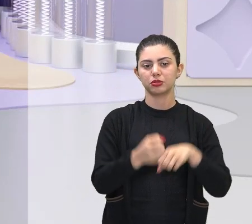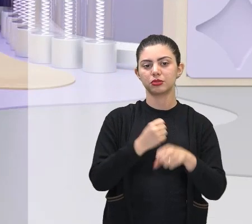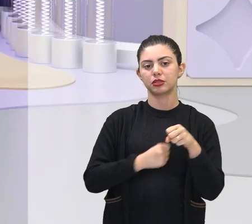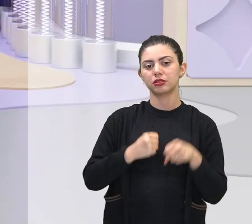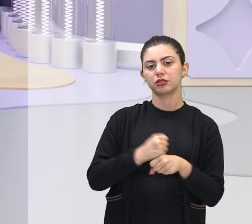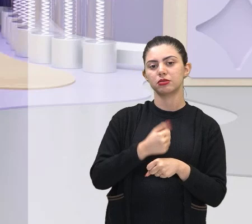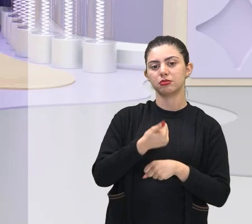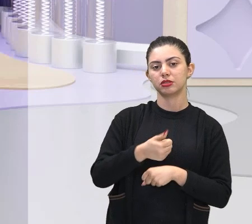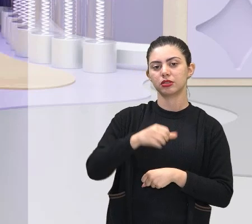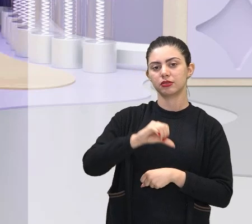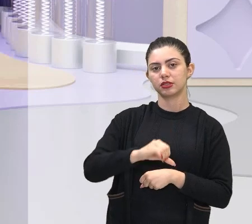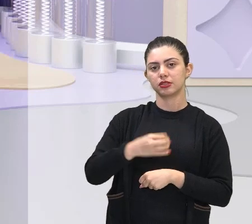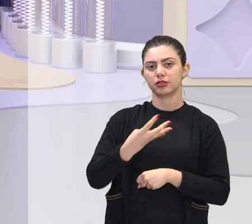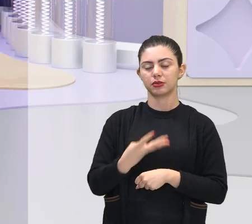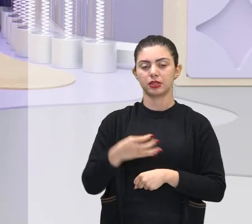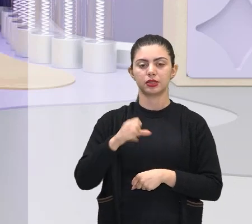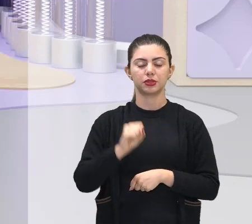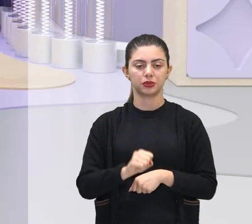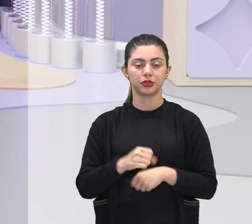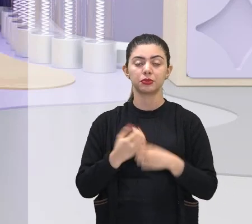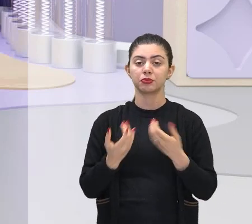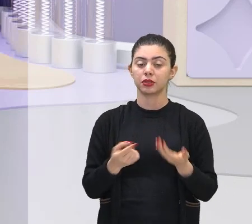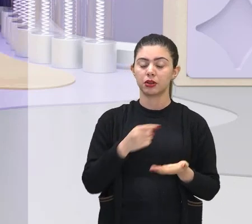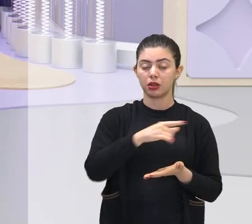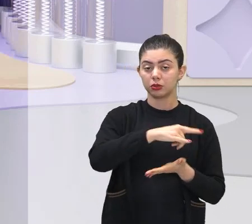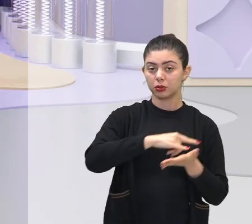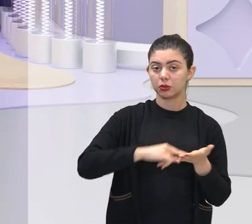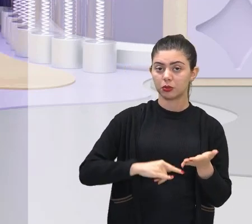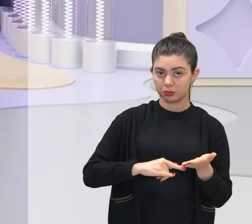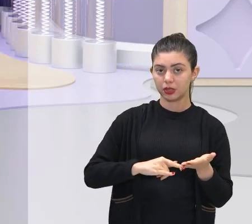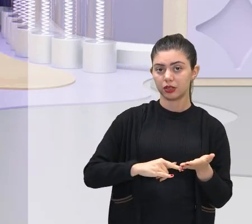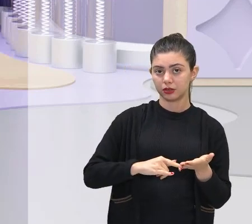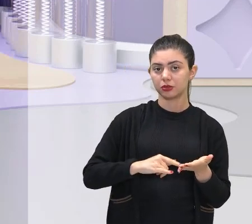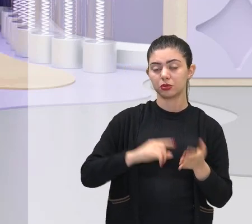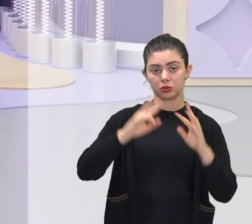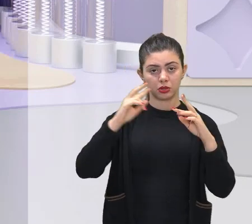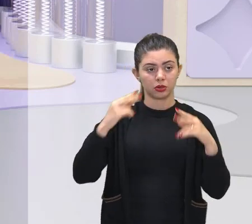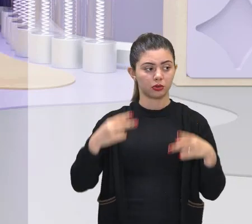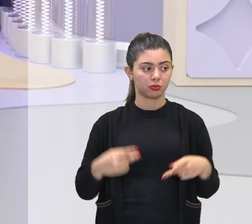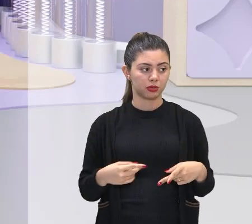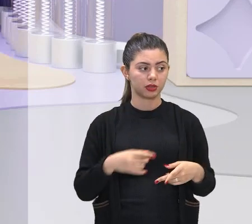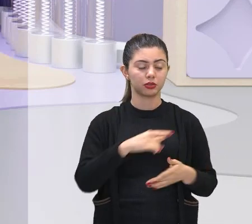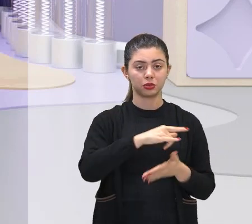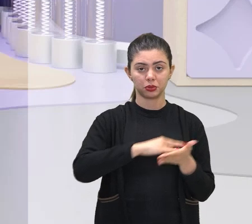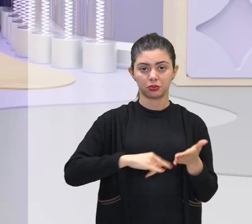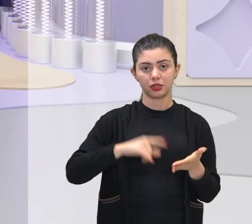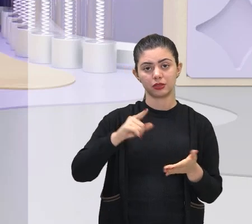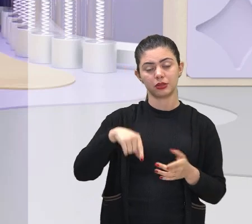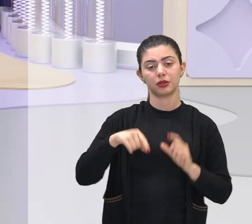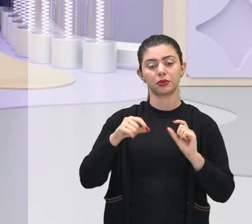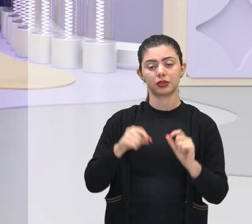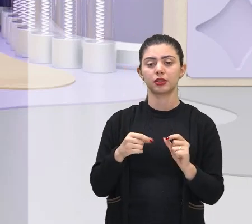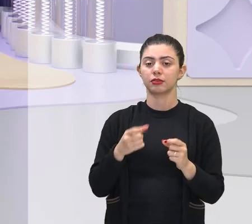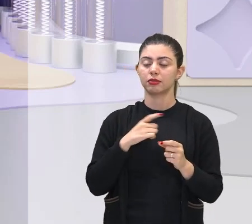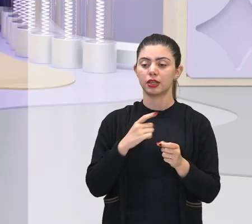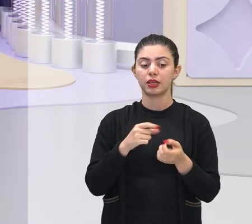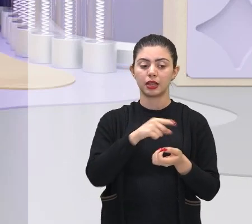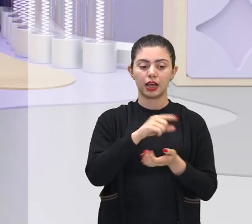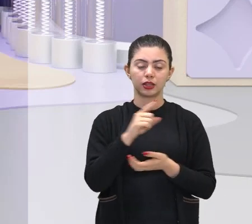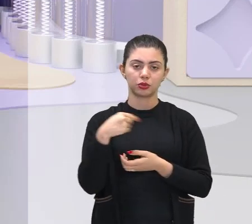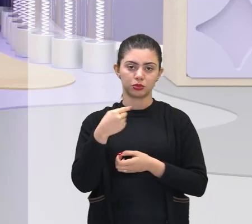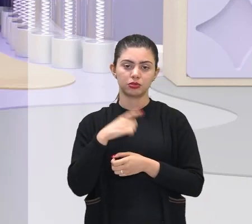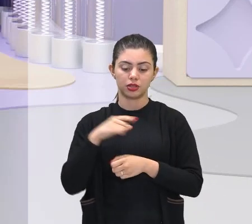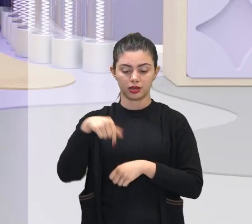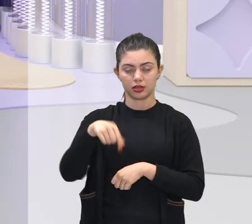1948. Essa declaração, ela é a base, ela é a raiz de algumas leis que nós temos